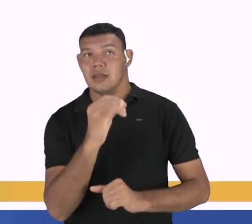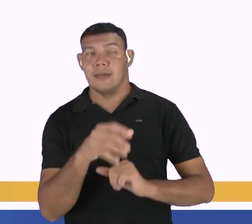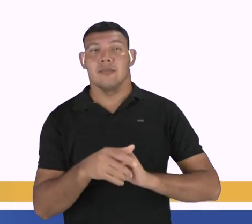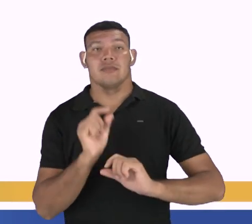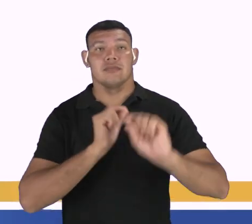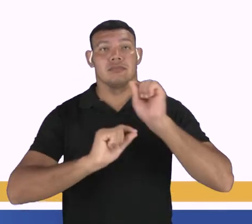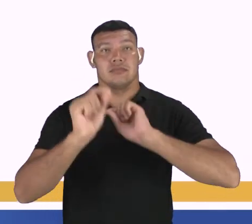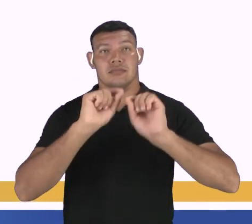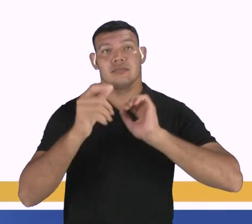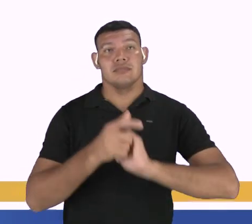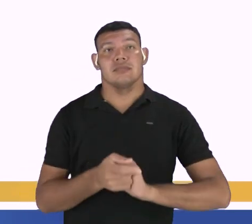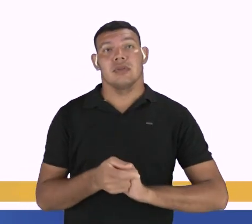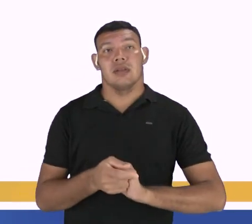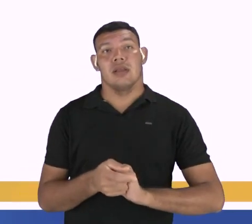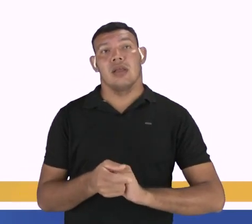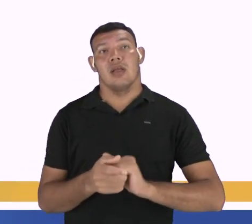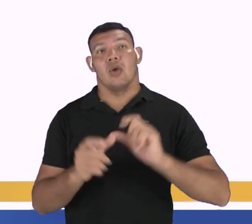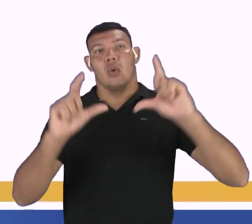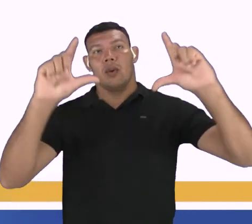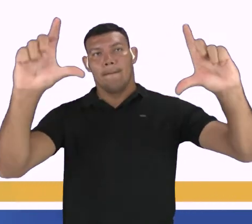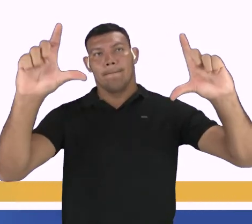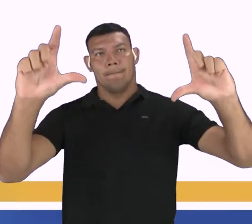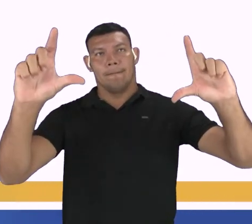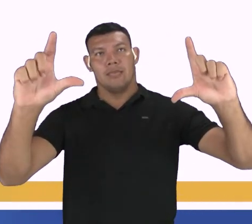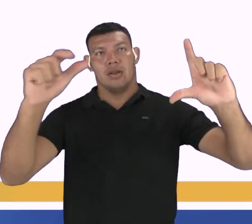horas e 25, nós tivemos